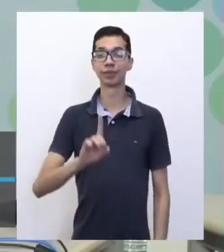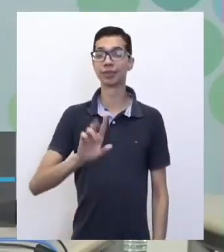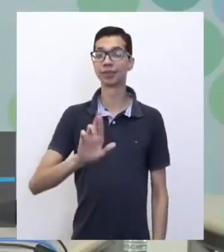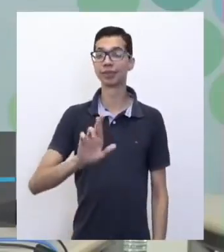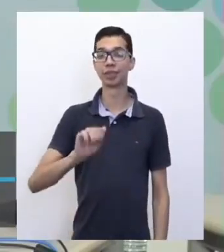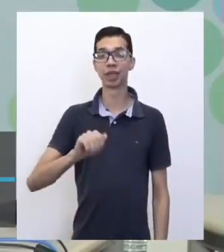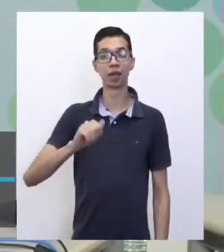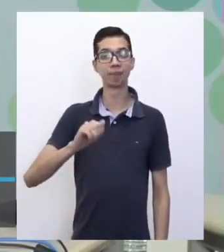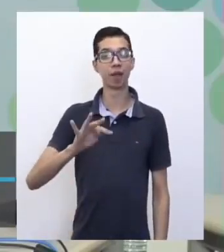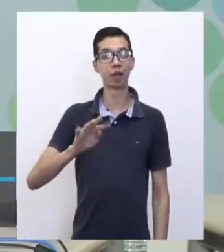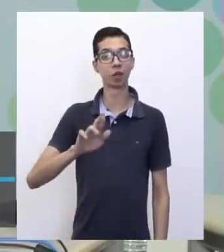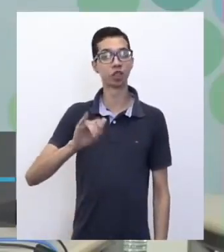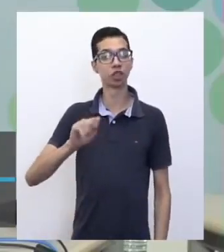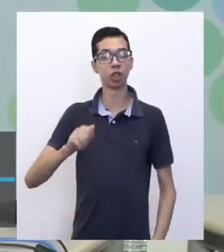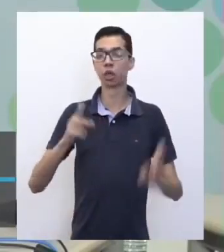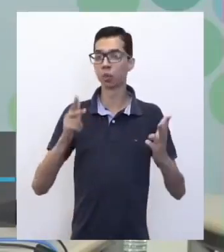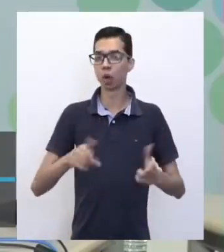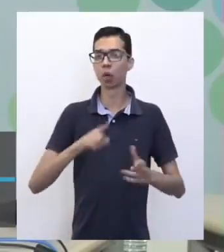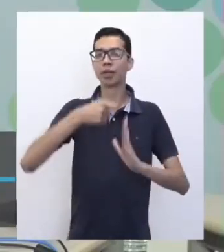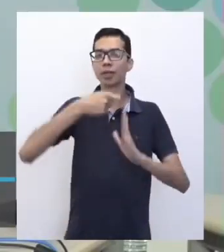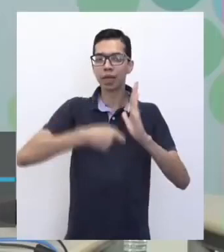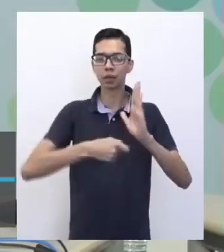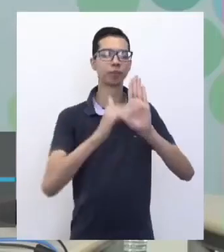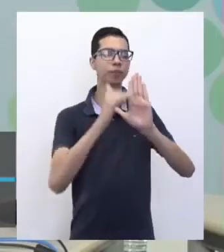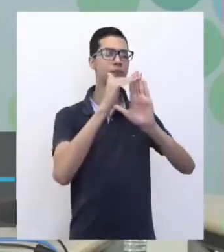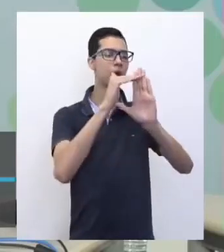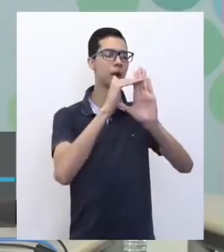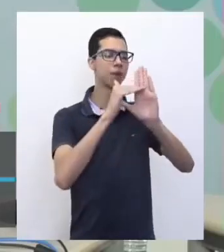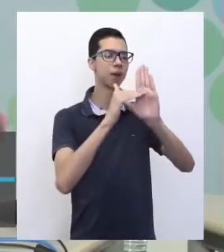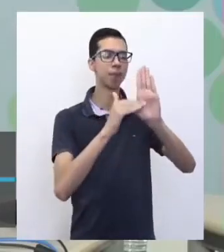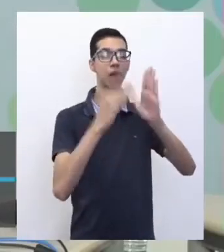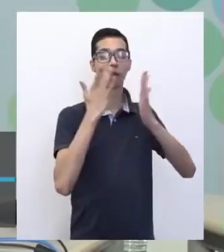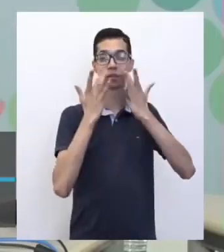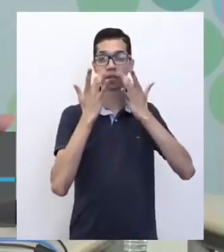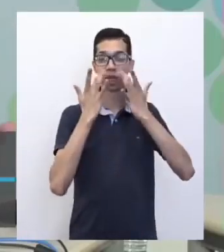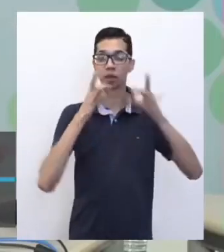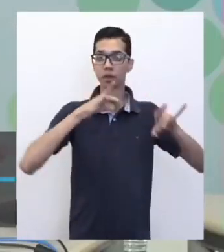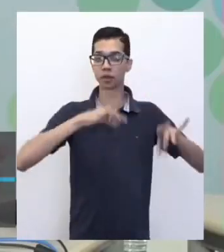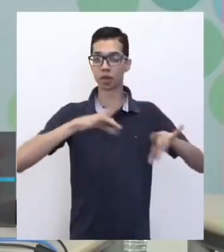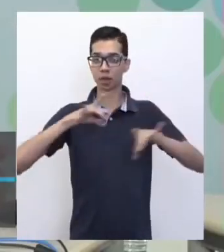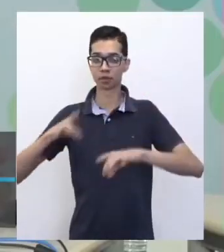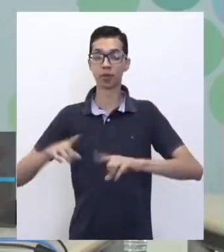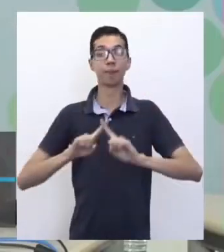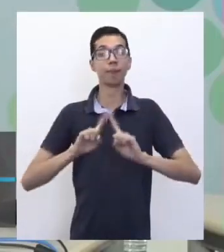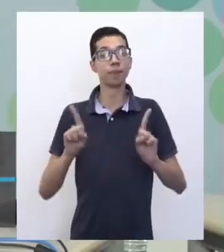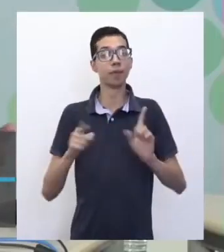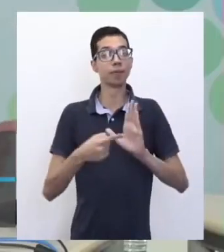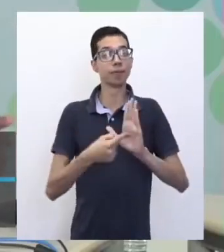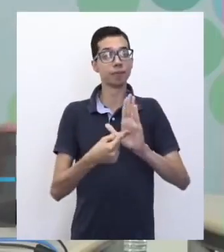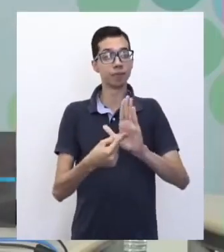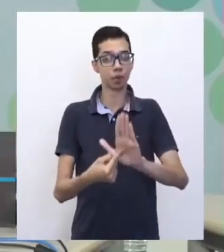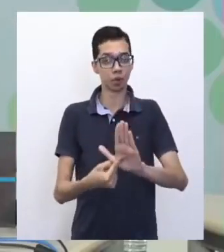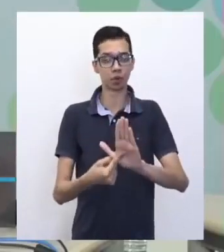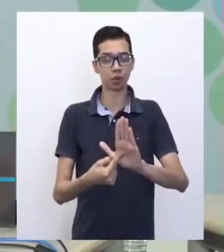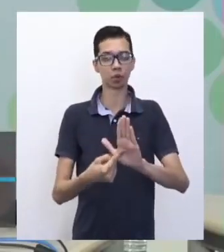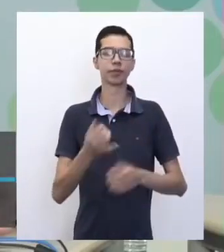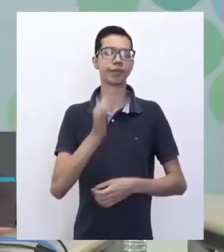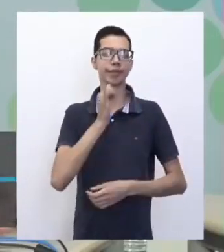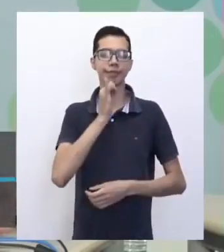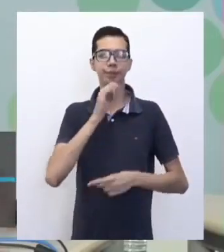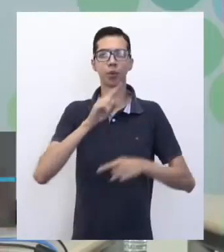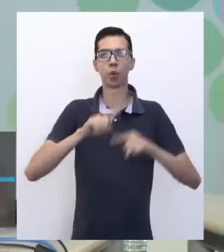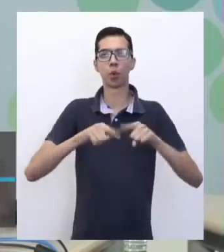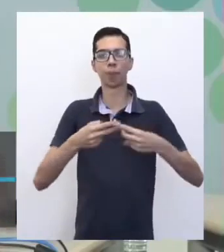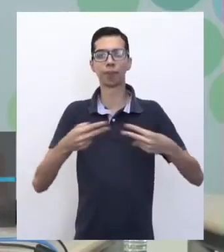só que ao invés da gente estar falando, nós estamos mostrando através do objeto, através do fantoche, tá